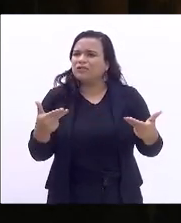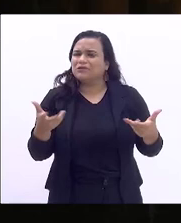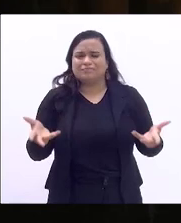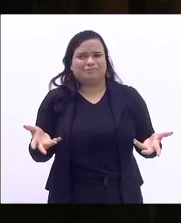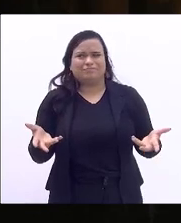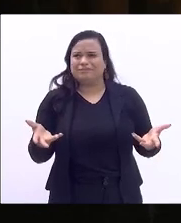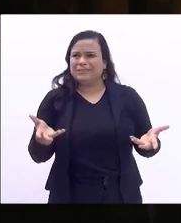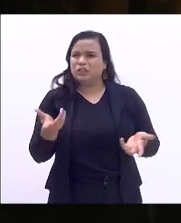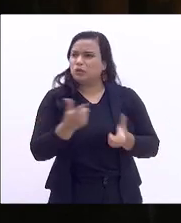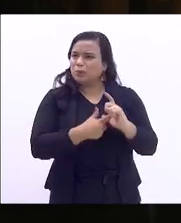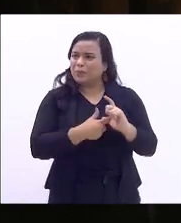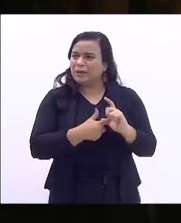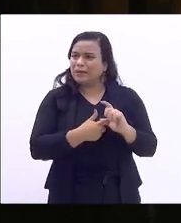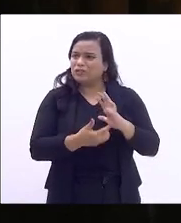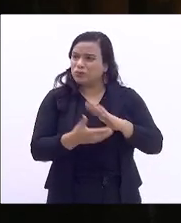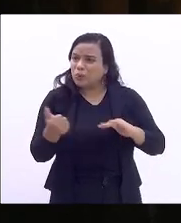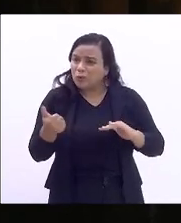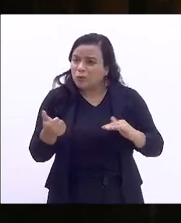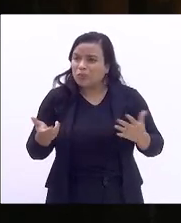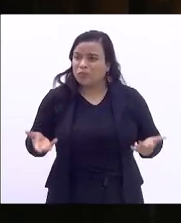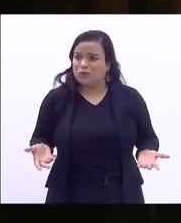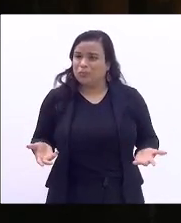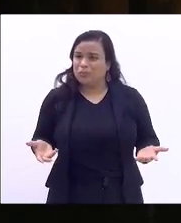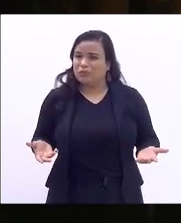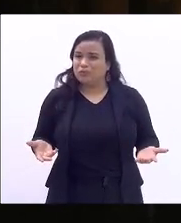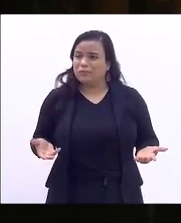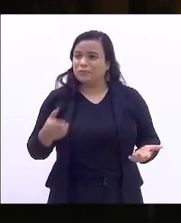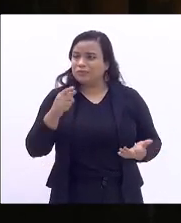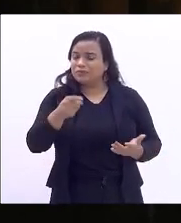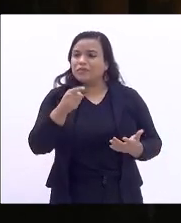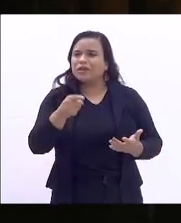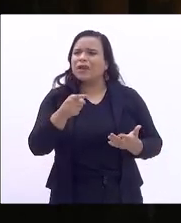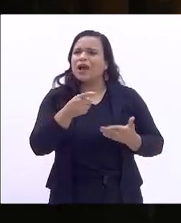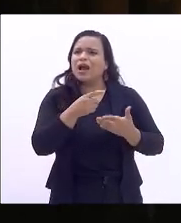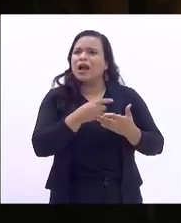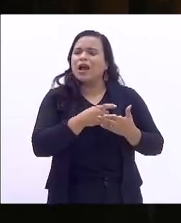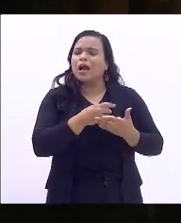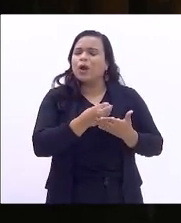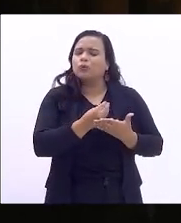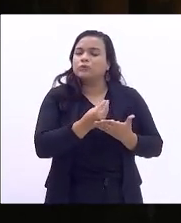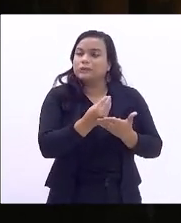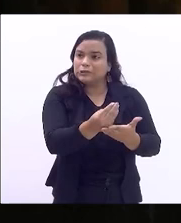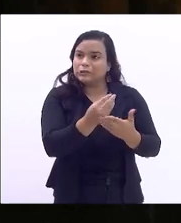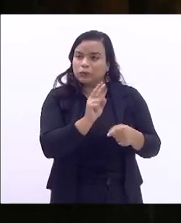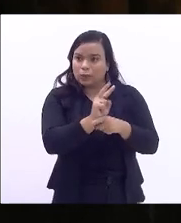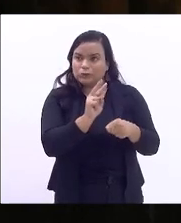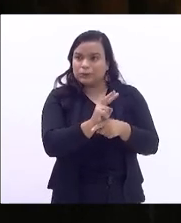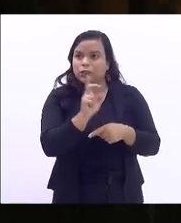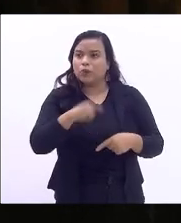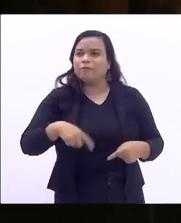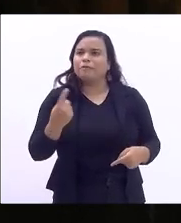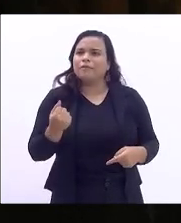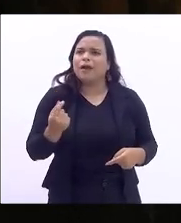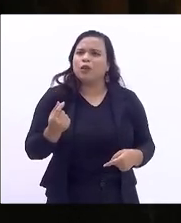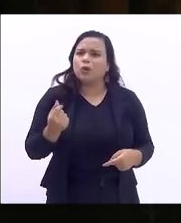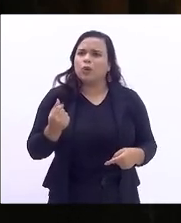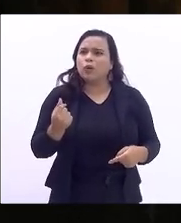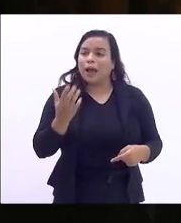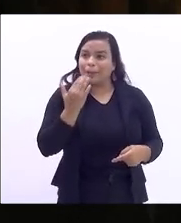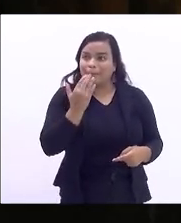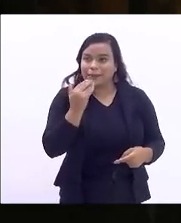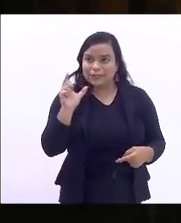esse que quando tratado aqui e eu falar para vocês que é um valor do